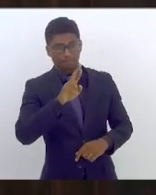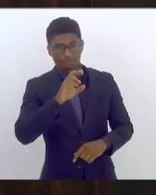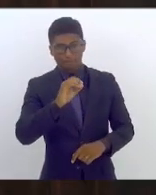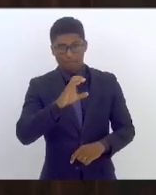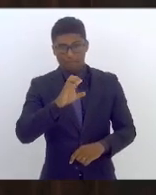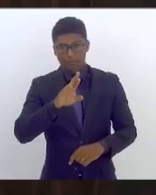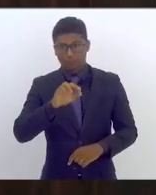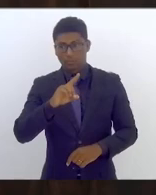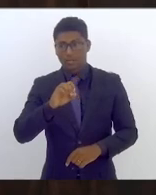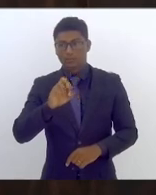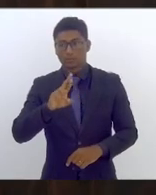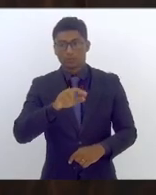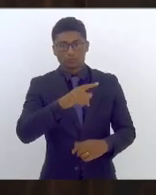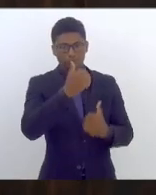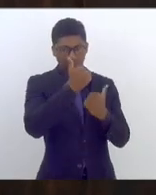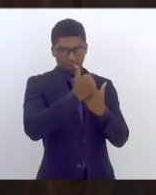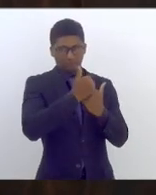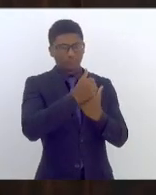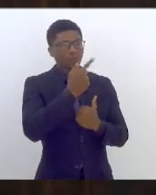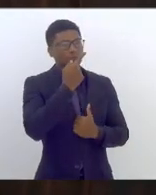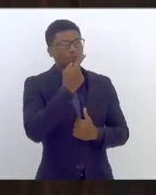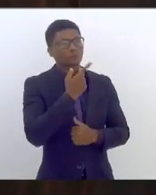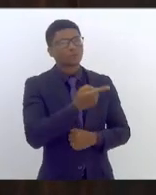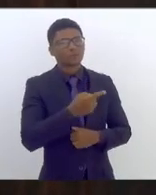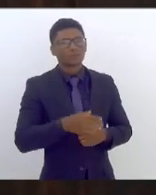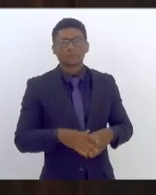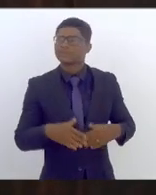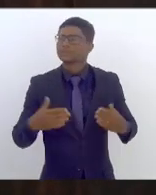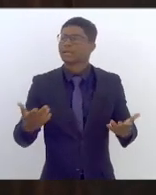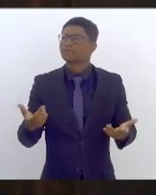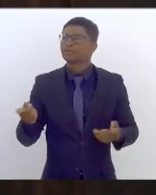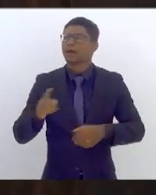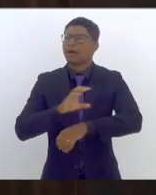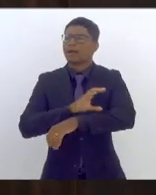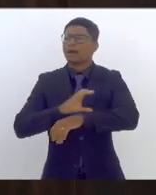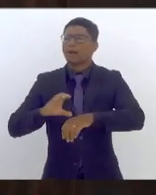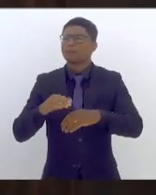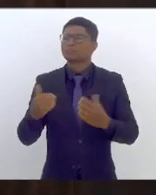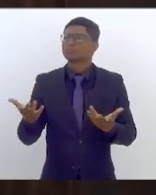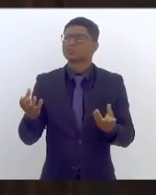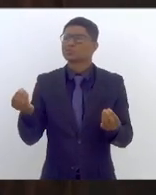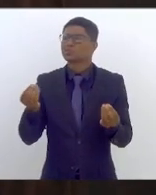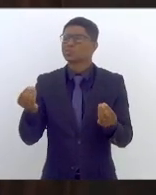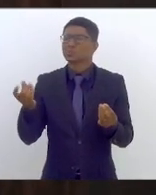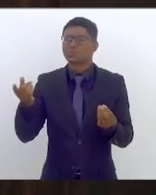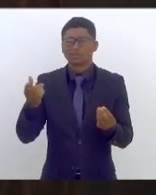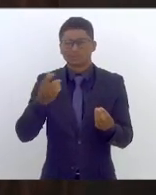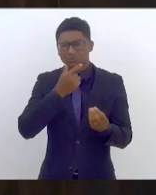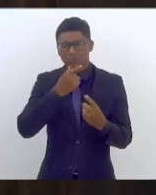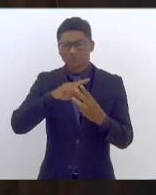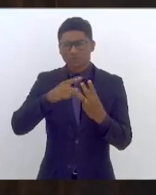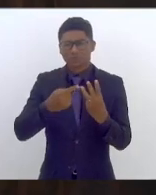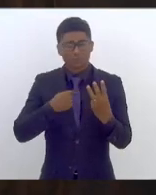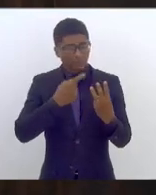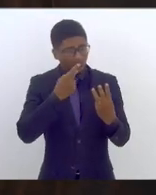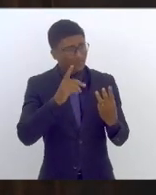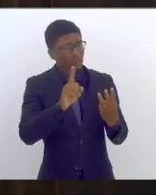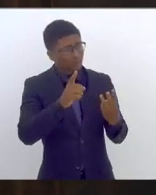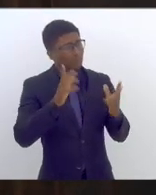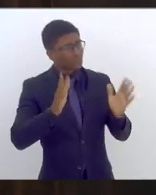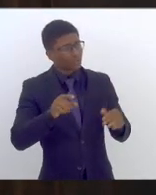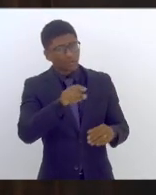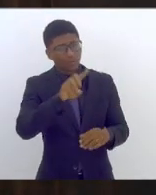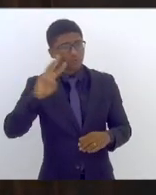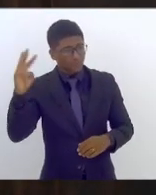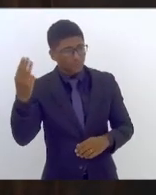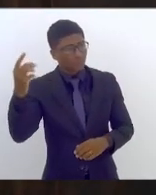falou com mas escuta como é que vai ficar essa história de Campos não sei o quê ela falou assim não a Luiza já tá resolvendo ele já estão vindo